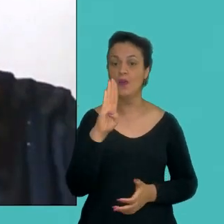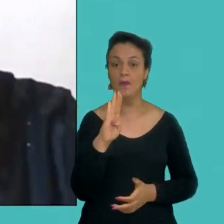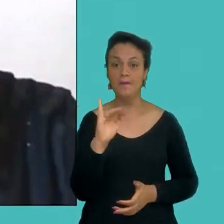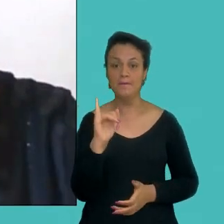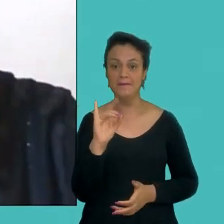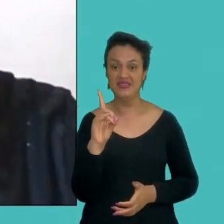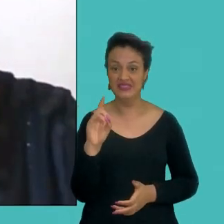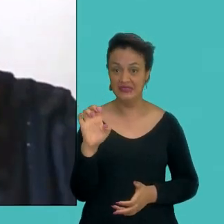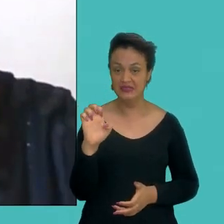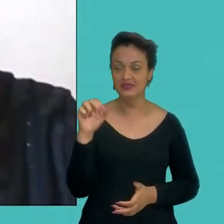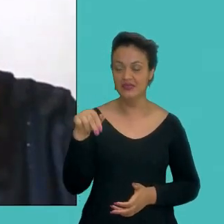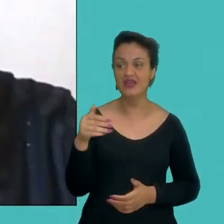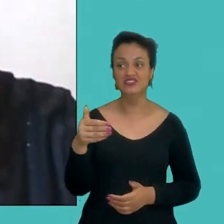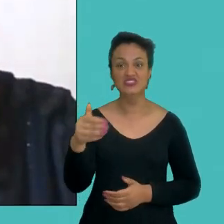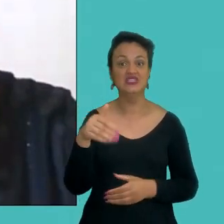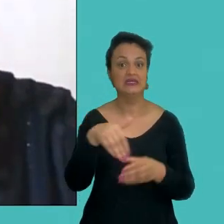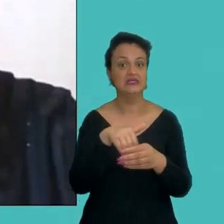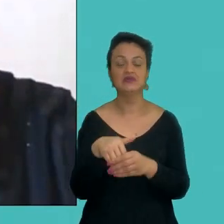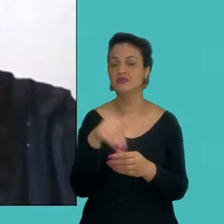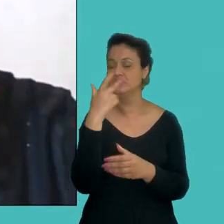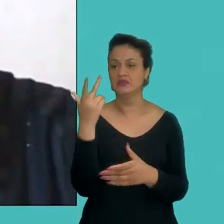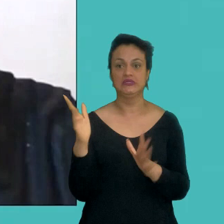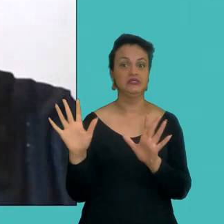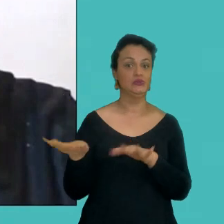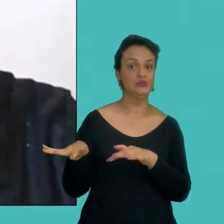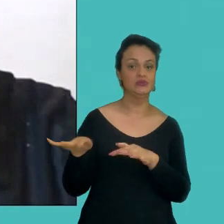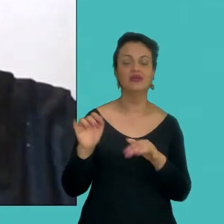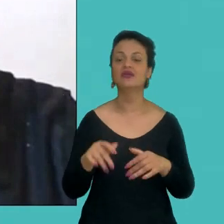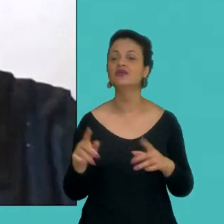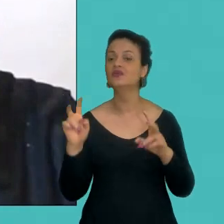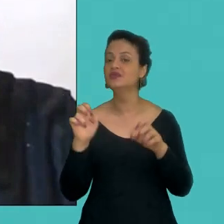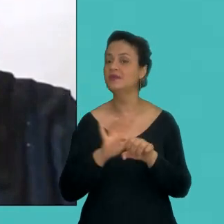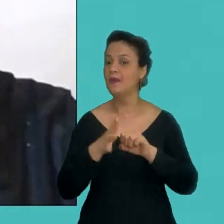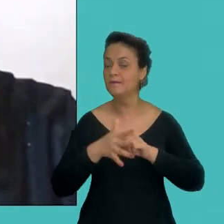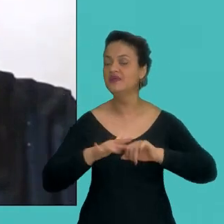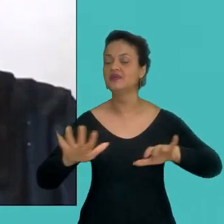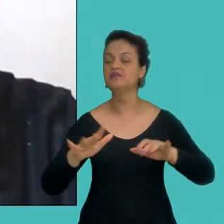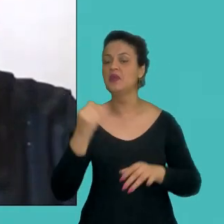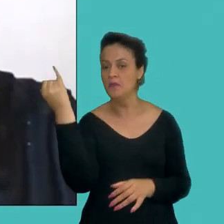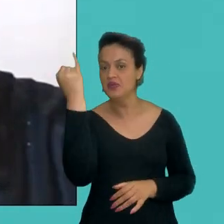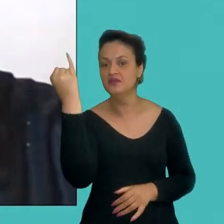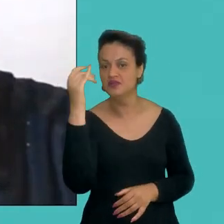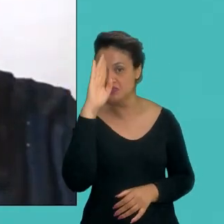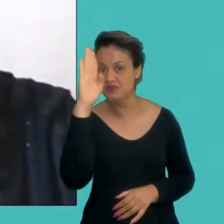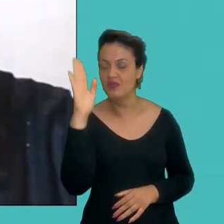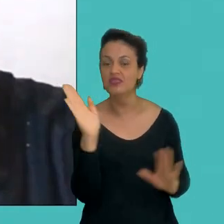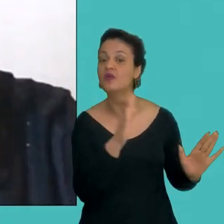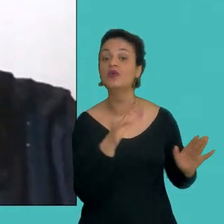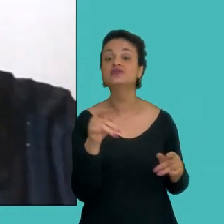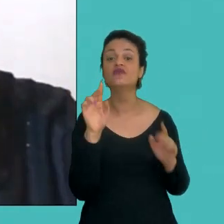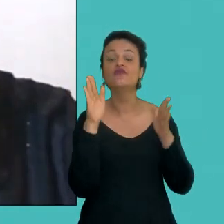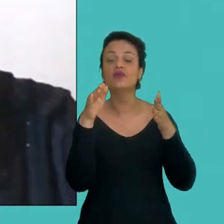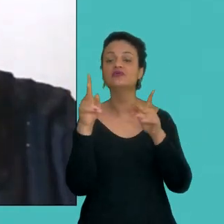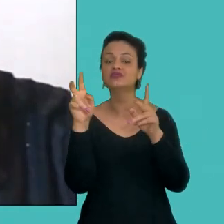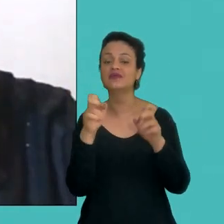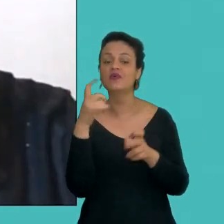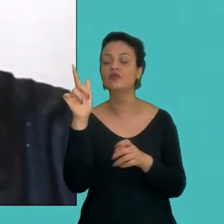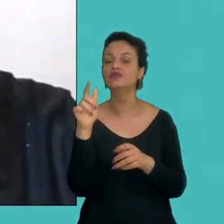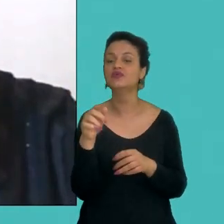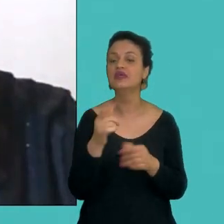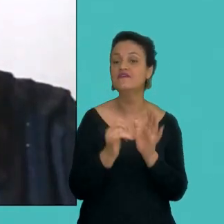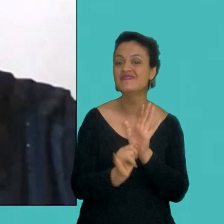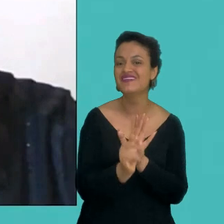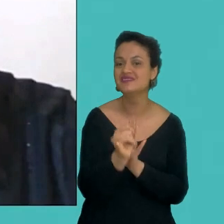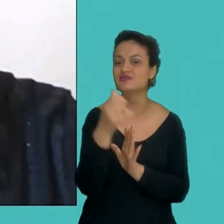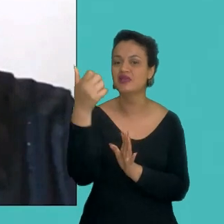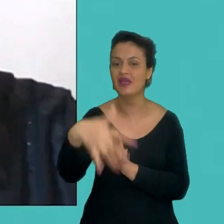está extraordinariamente ameaçada nas próximas eleições e a questão da pandemia não é essencial. A questão essencial ali